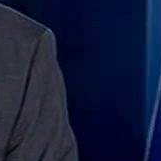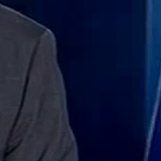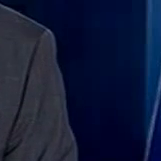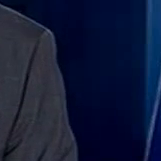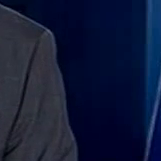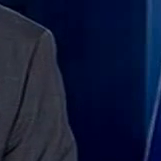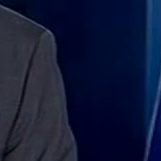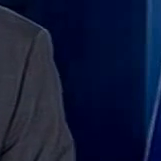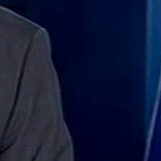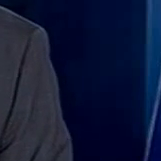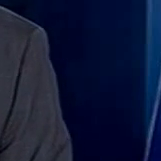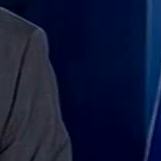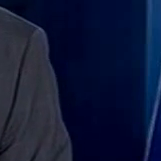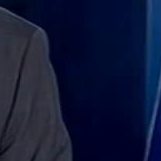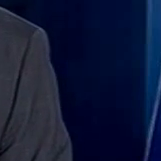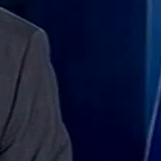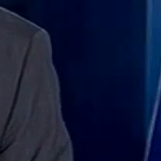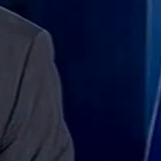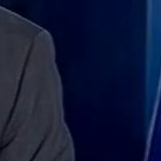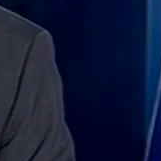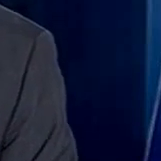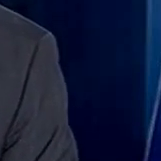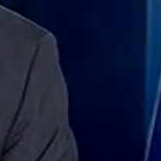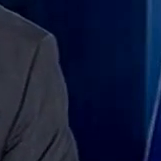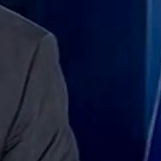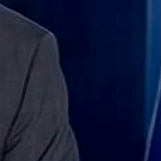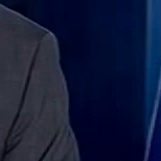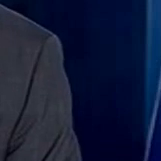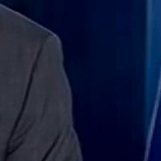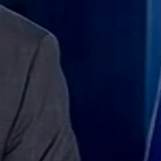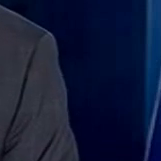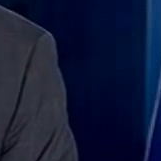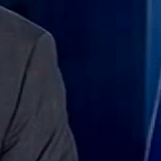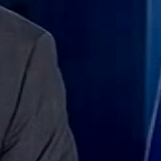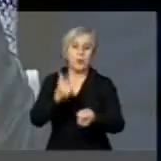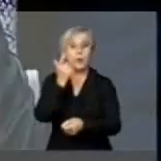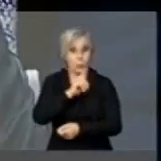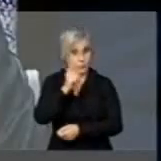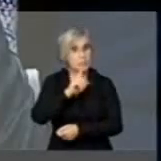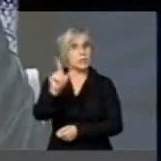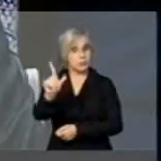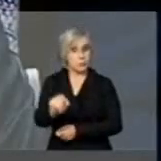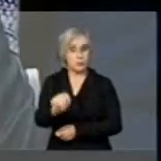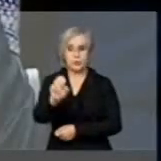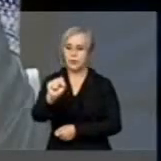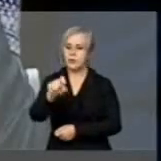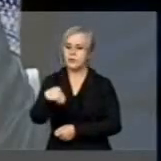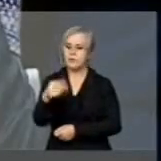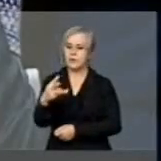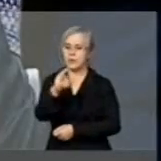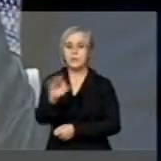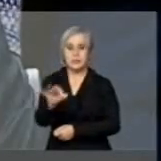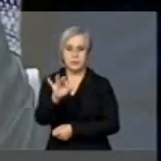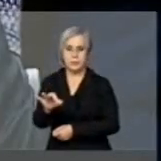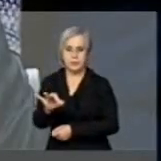o Congresso Nacional realizou na estante abertura do ano legislativo o presidente do Supremo Tribunal Federal e do Conselho Nacional de Justiça